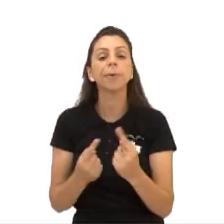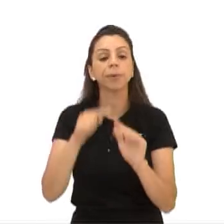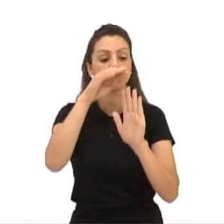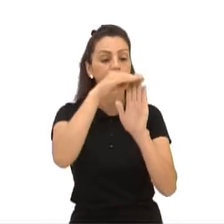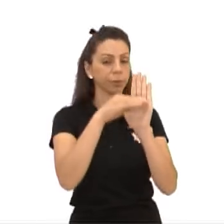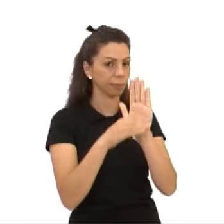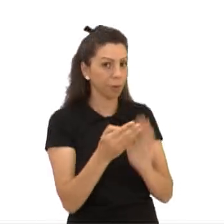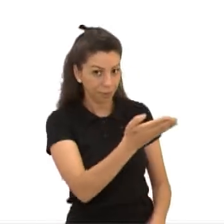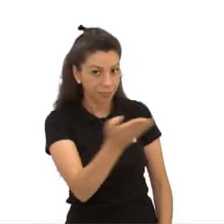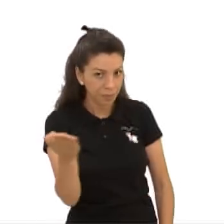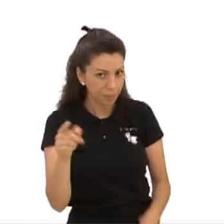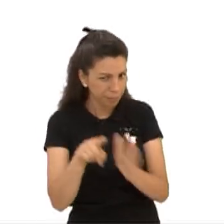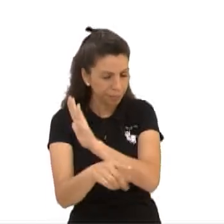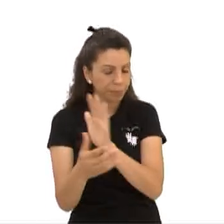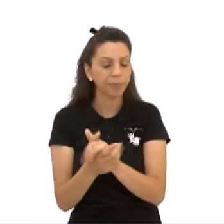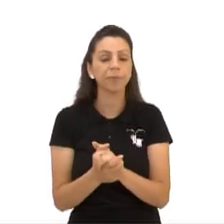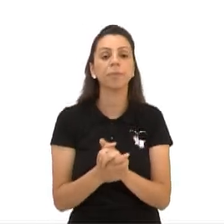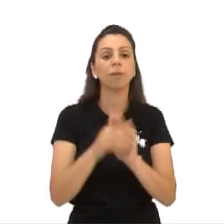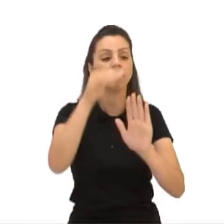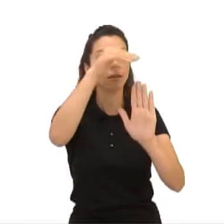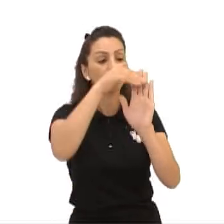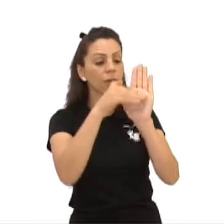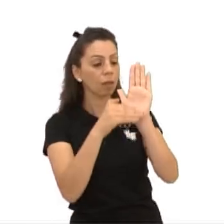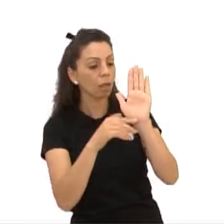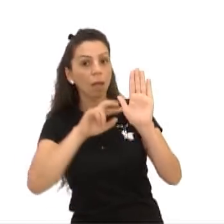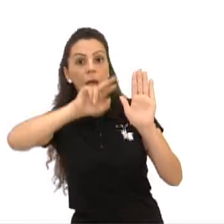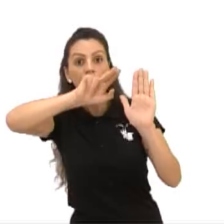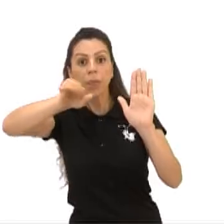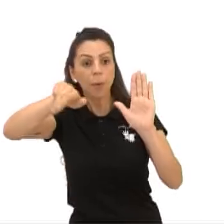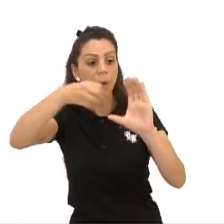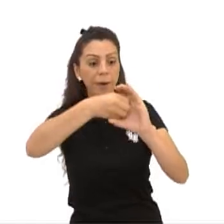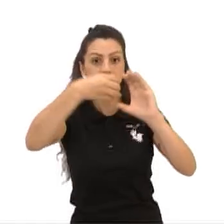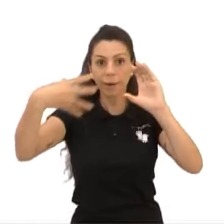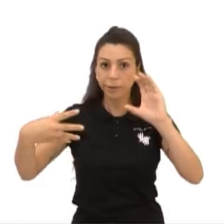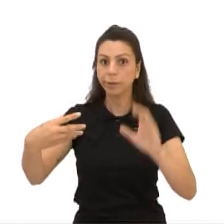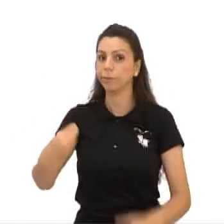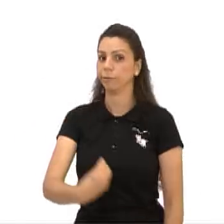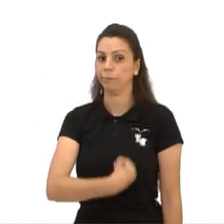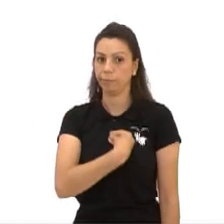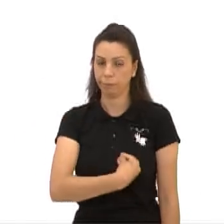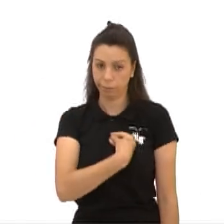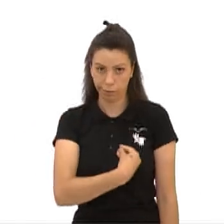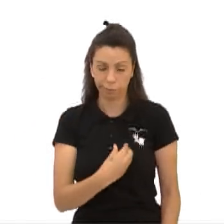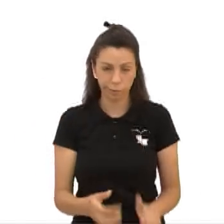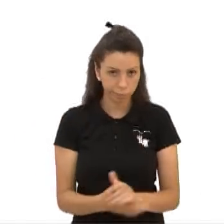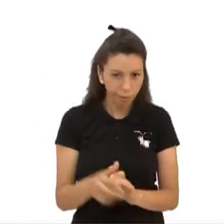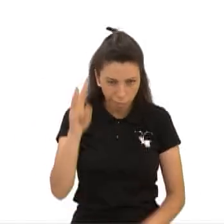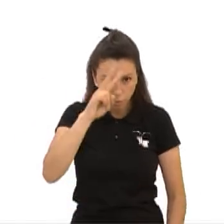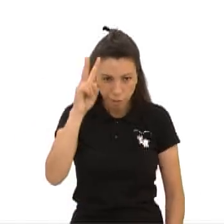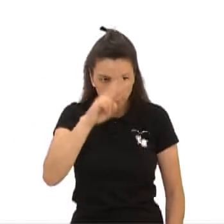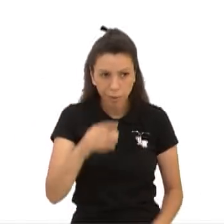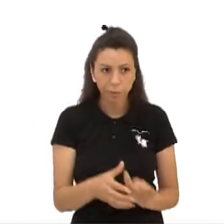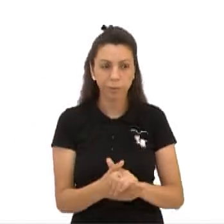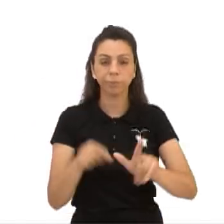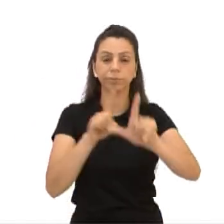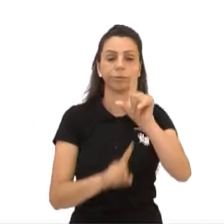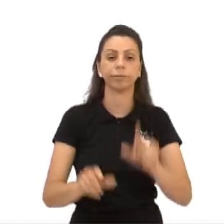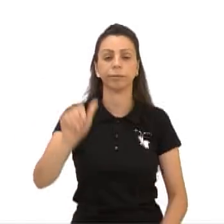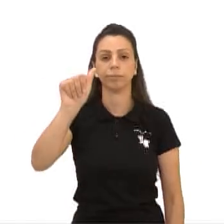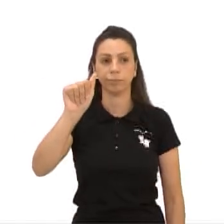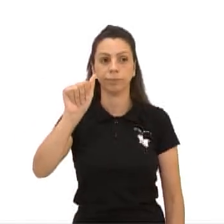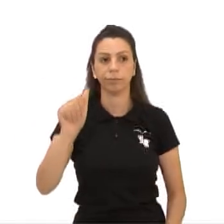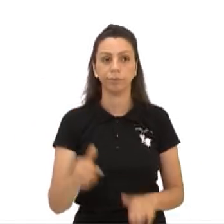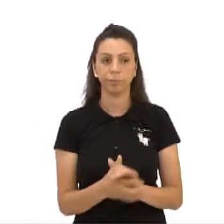com vocês, hein, não caracteriza um ser vivo? Estão lembrados o que precisa ter para ser chamado de ser vivo? Alternativa